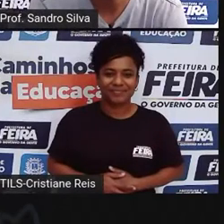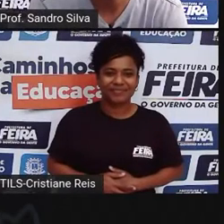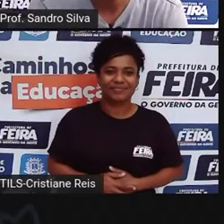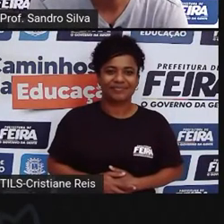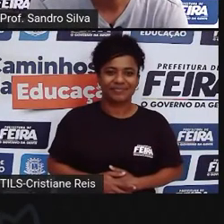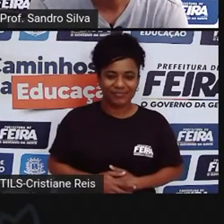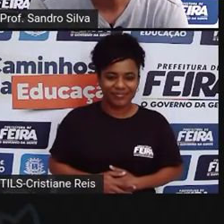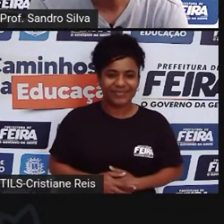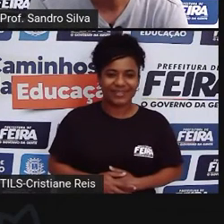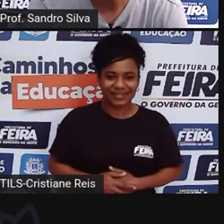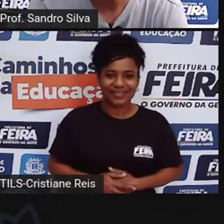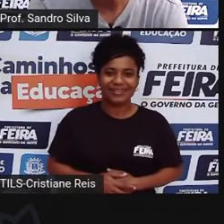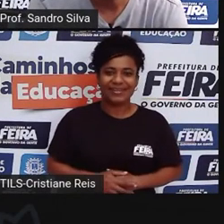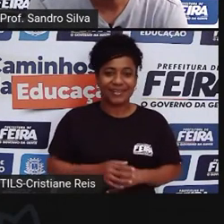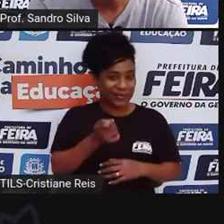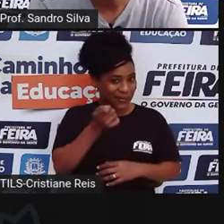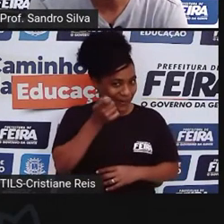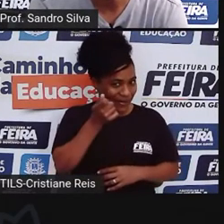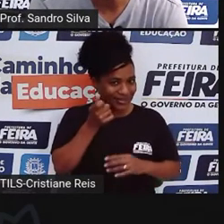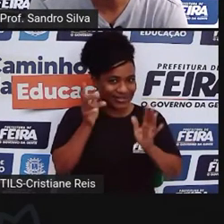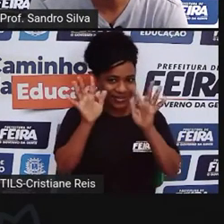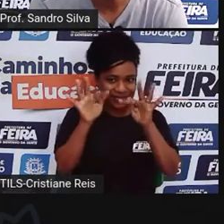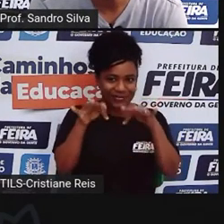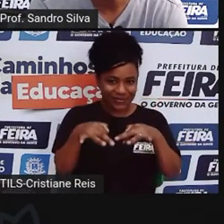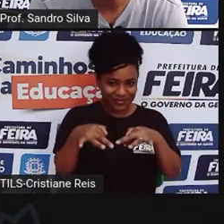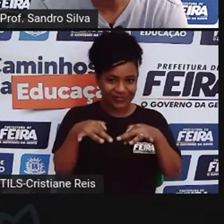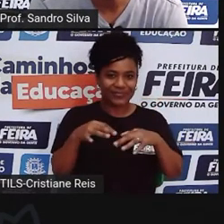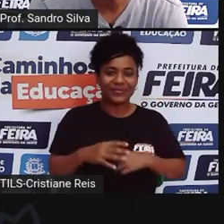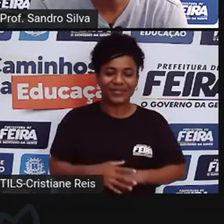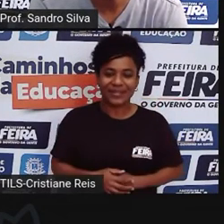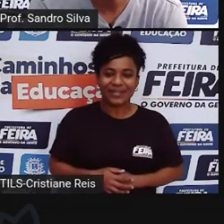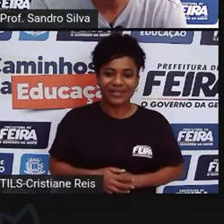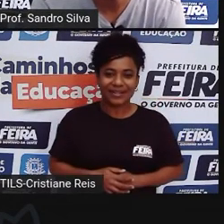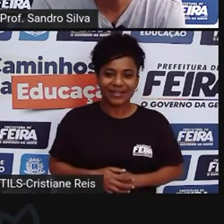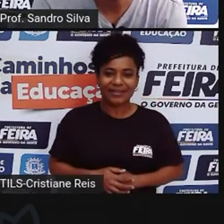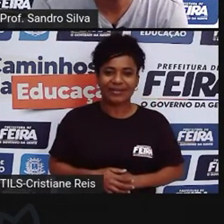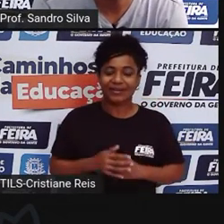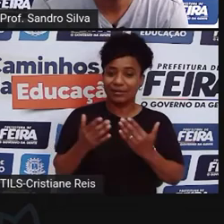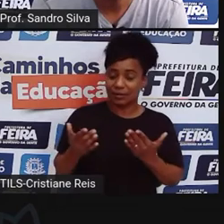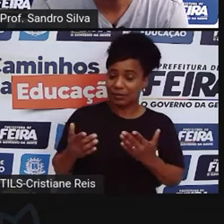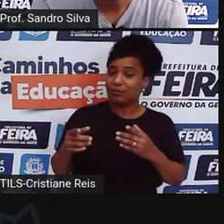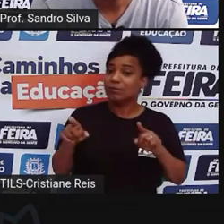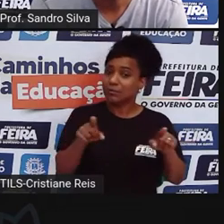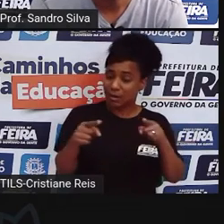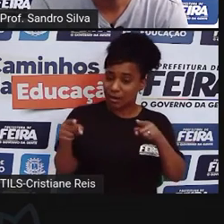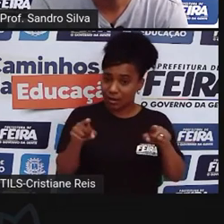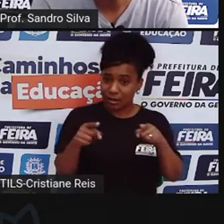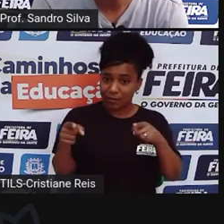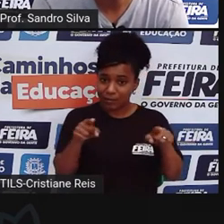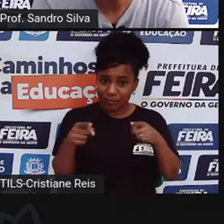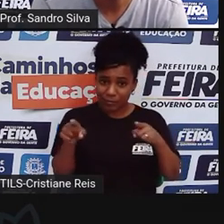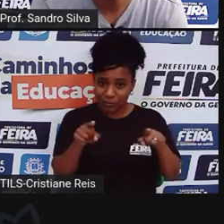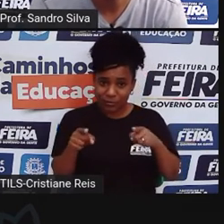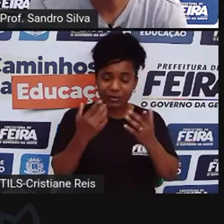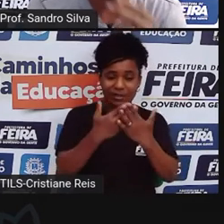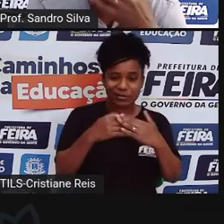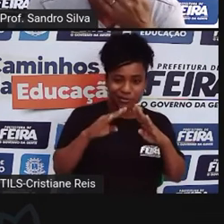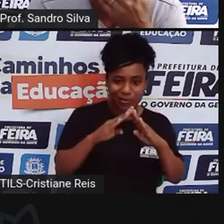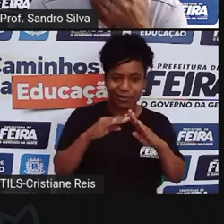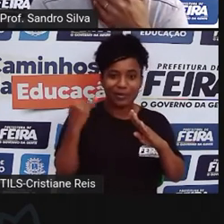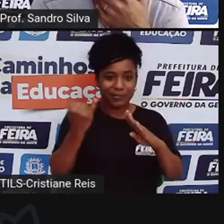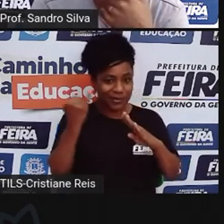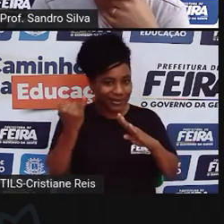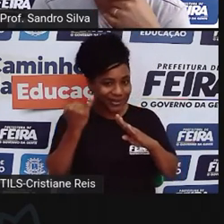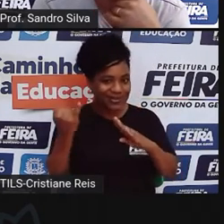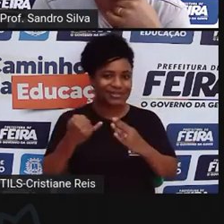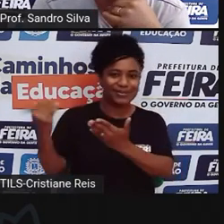finalizando, Sandro. E assim, a música, ela, principalmente na vida escolar, né, ela preenche vários espaços. Acolhidas,